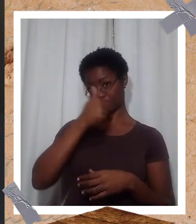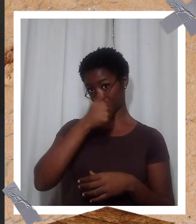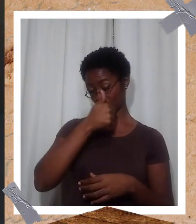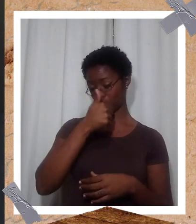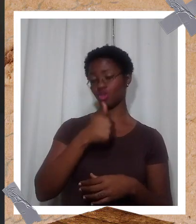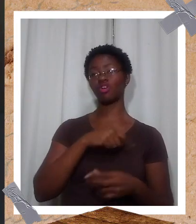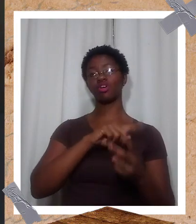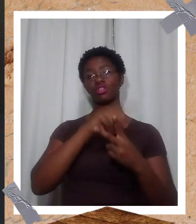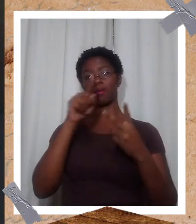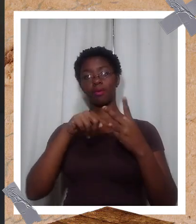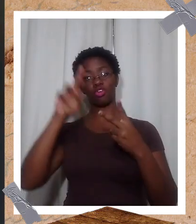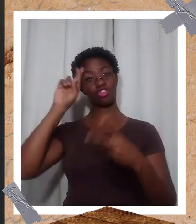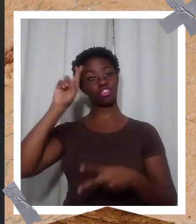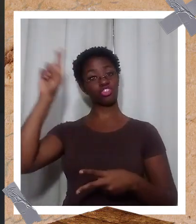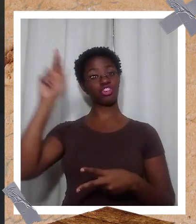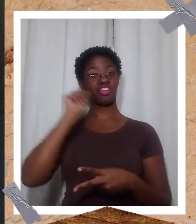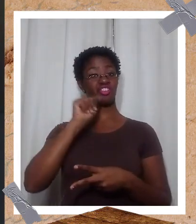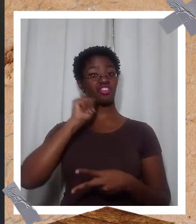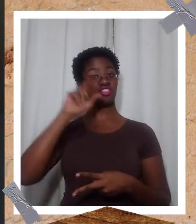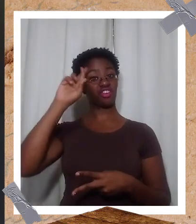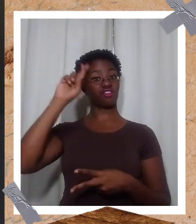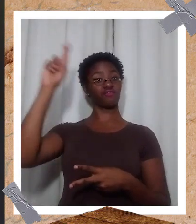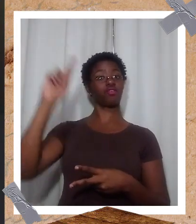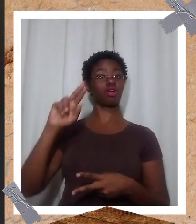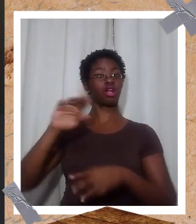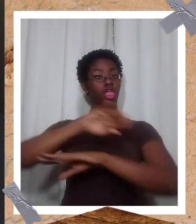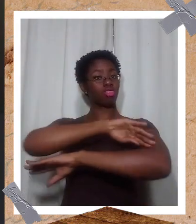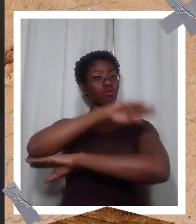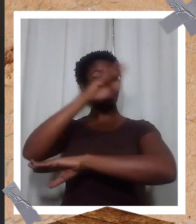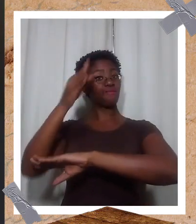Depois o Chefão lá do Morro. E aí,